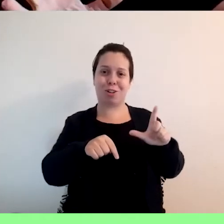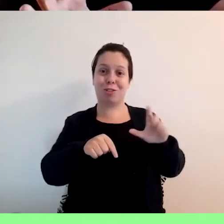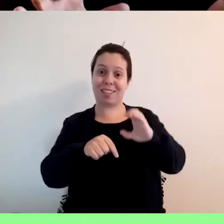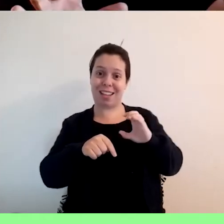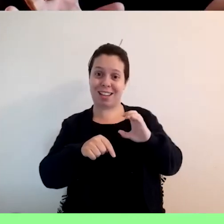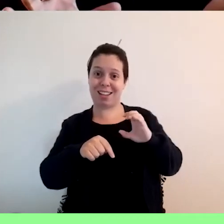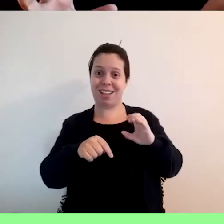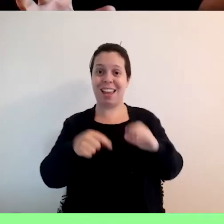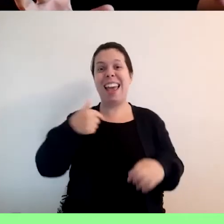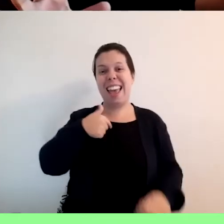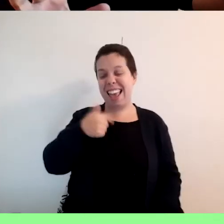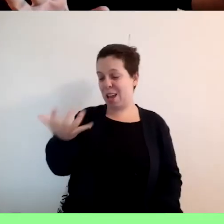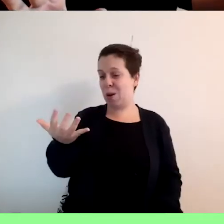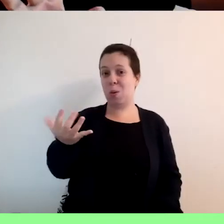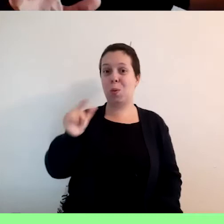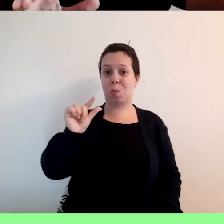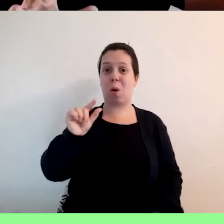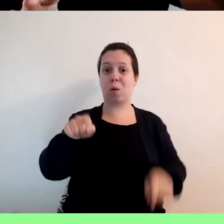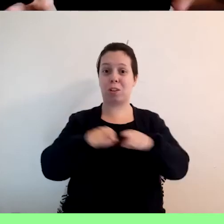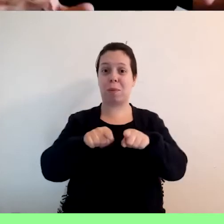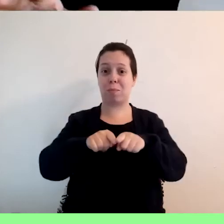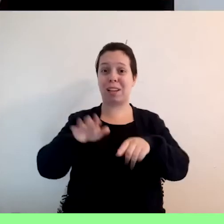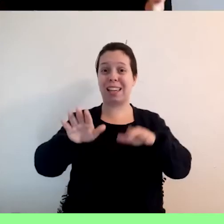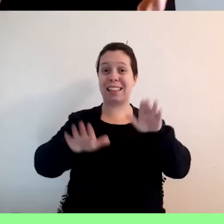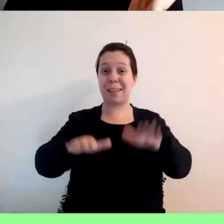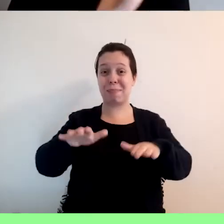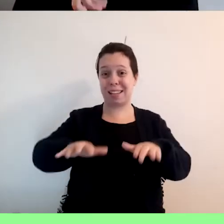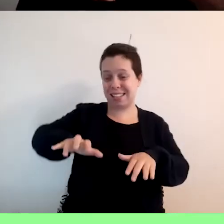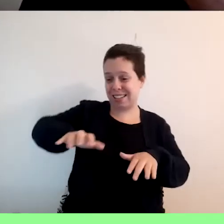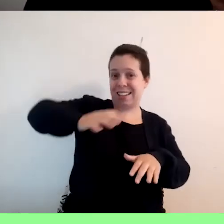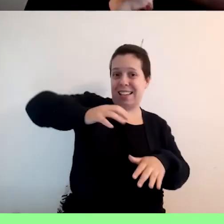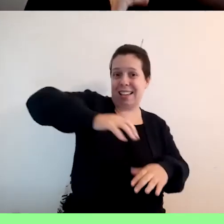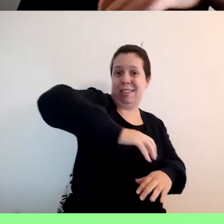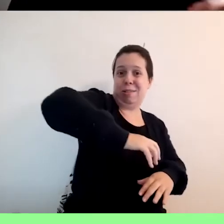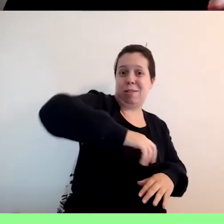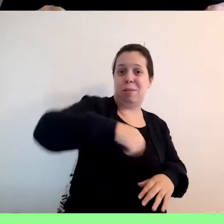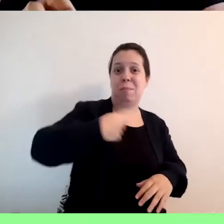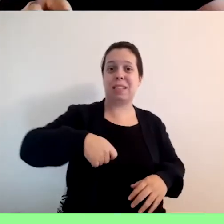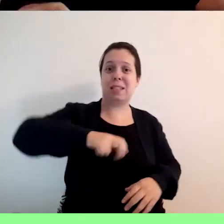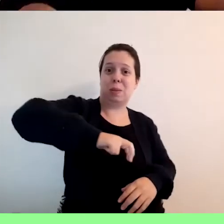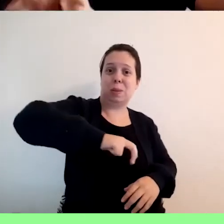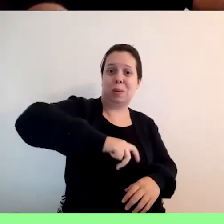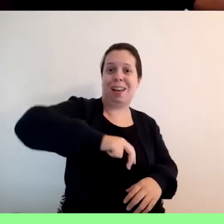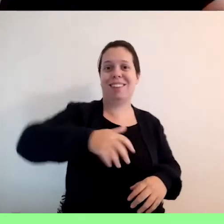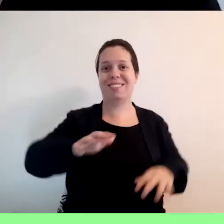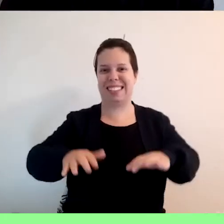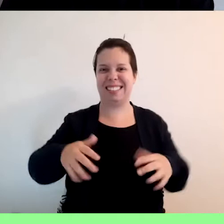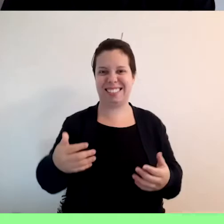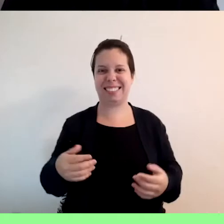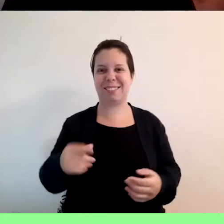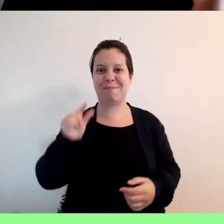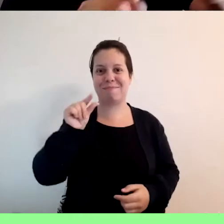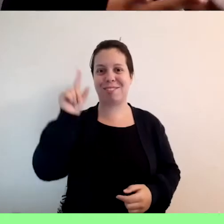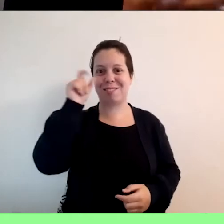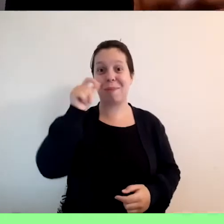tenho um pouco de restrição também, porque depende do teclado, essa mão aqui eu tenho que fazer com o cotovelo quase. E para fazer o Ctrl-C,